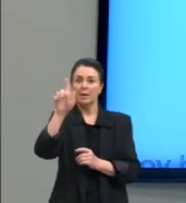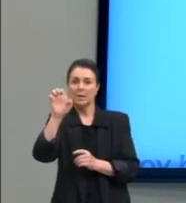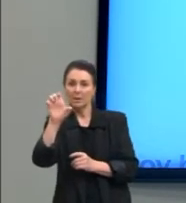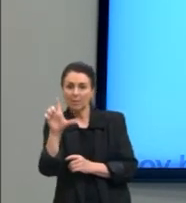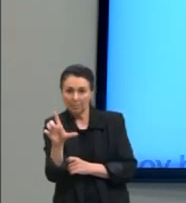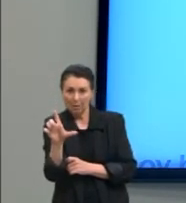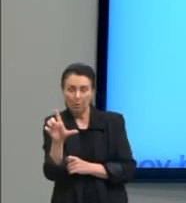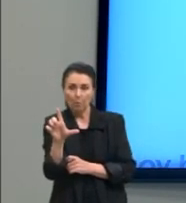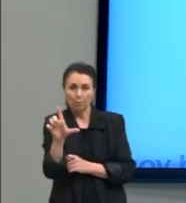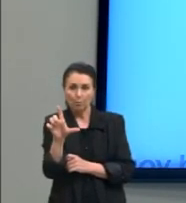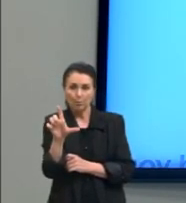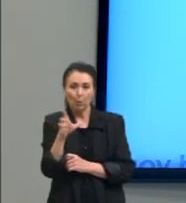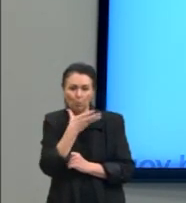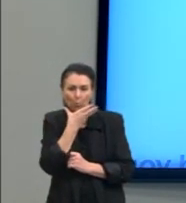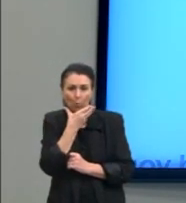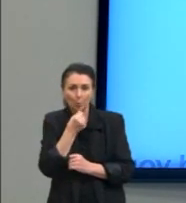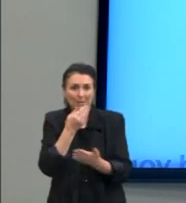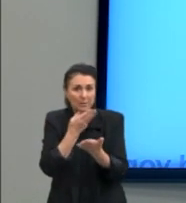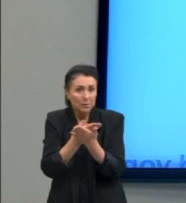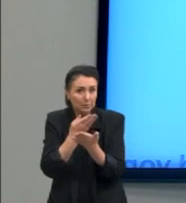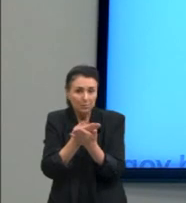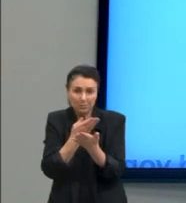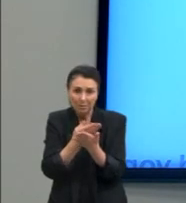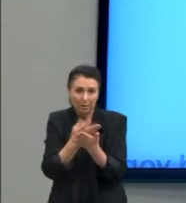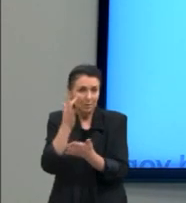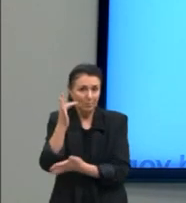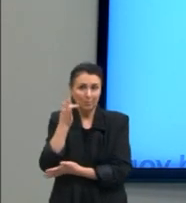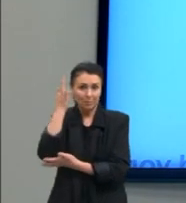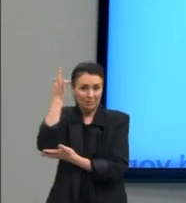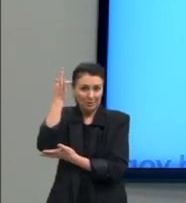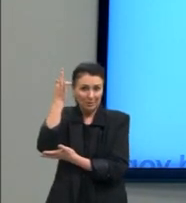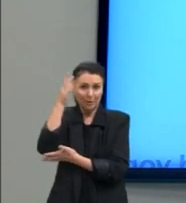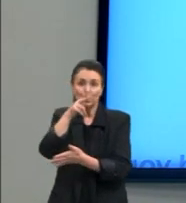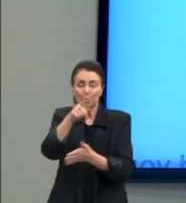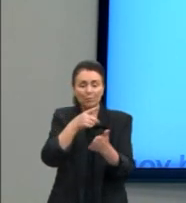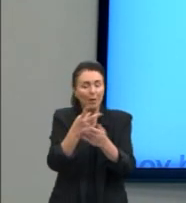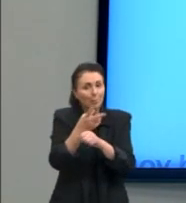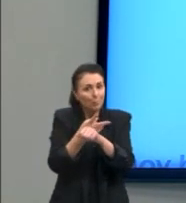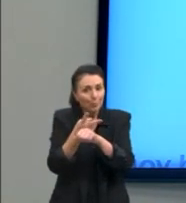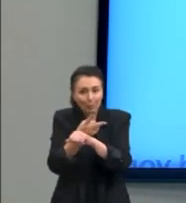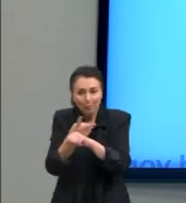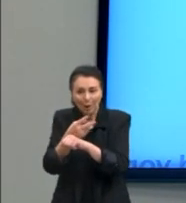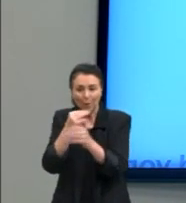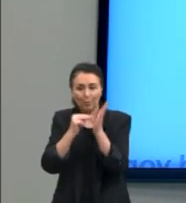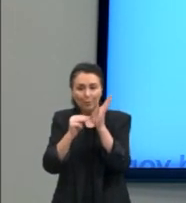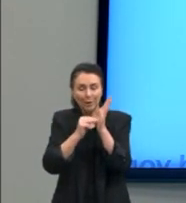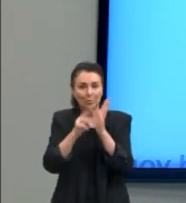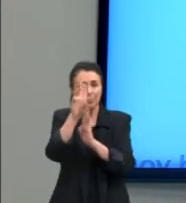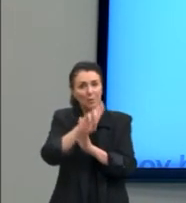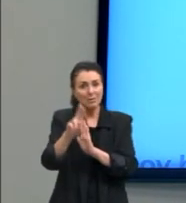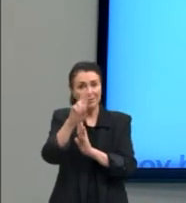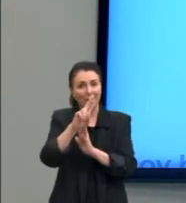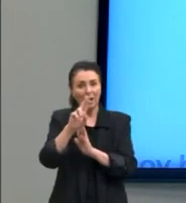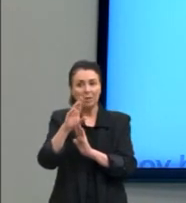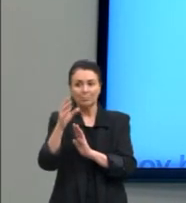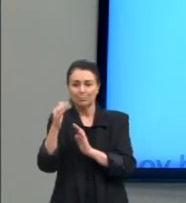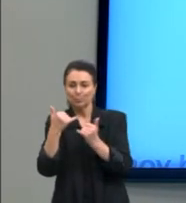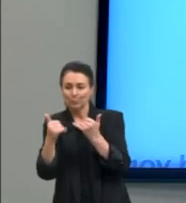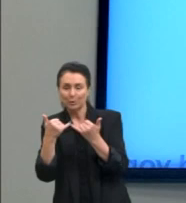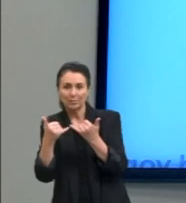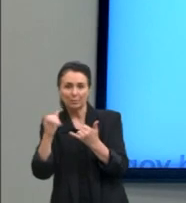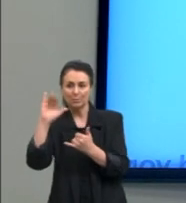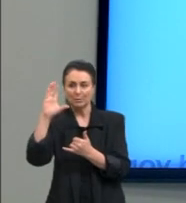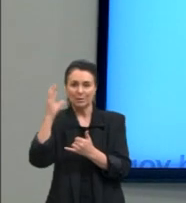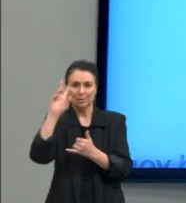Vão buscar um mim e também para ciências humanas para que o conhecimento seja com provável seja verificável em